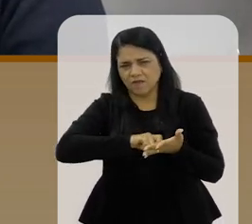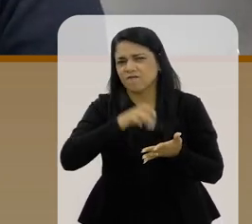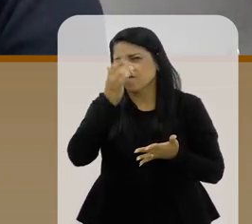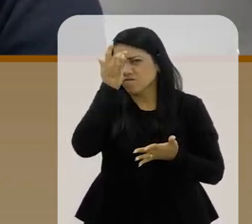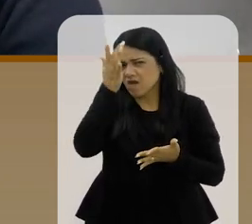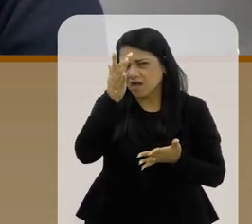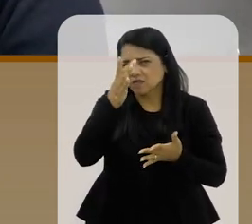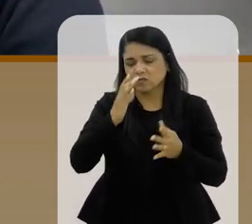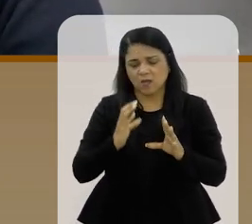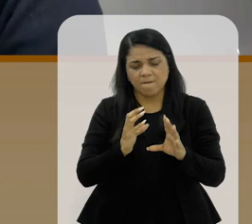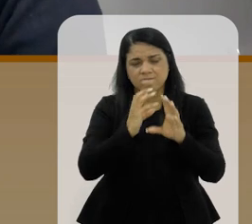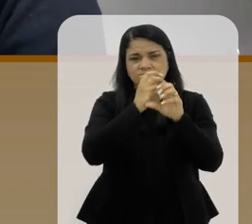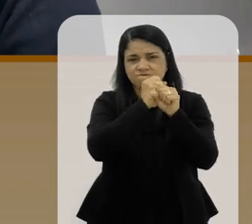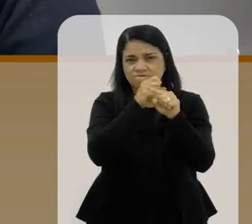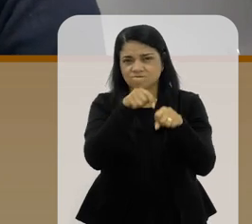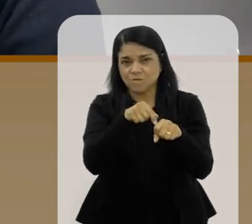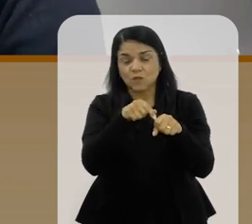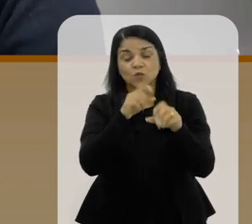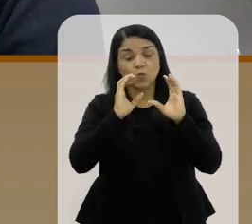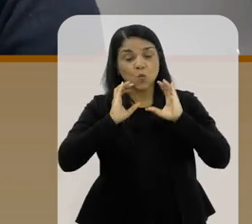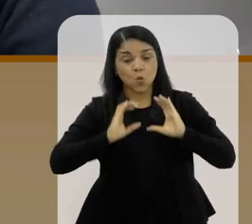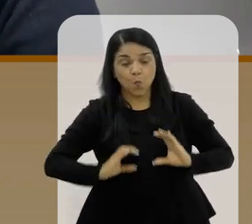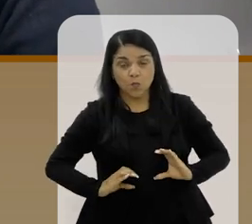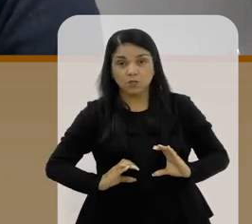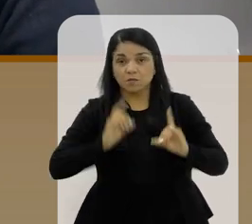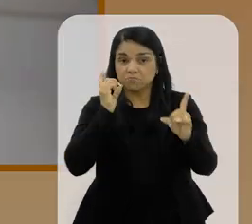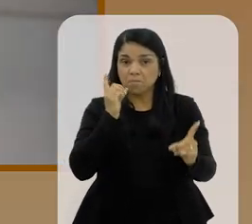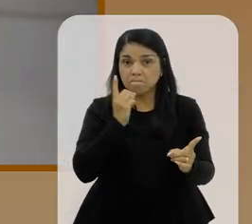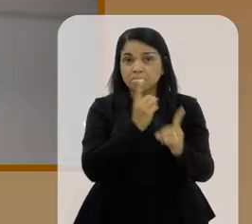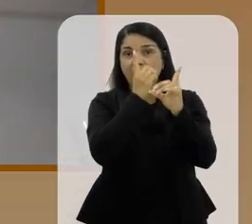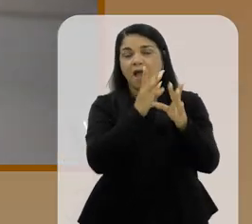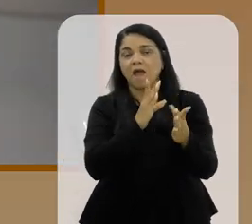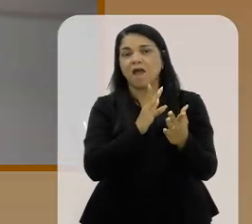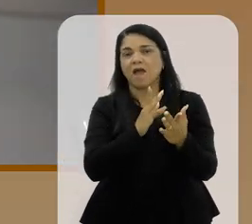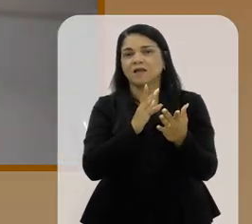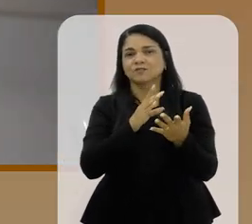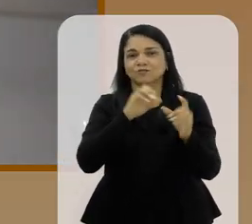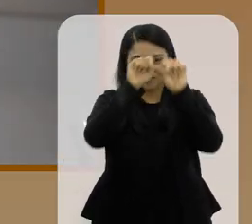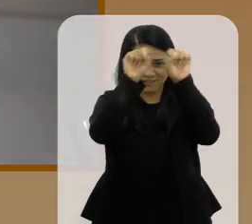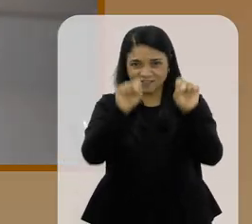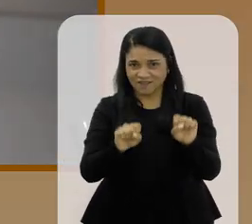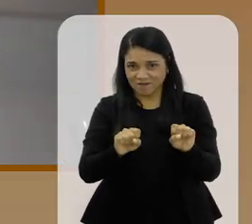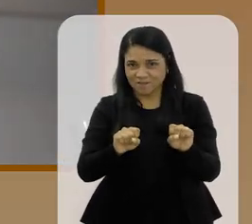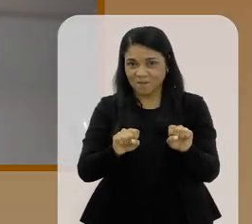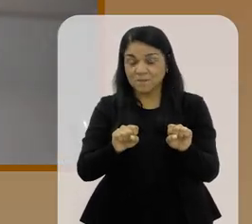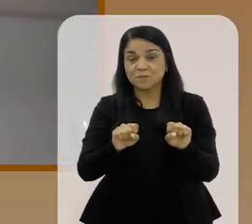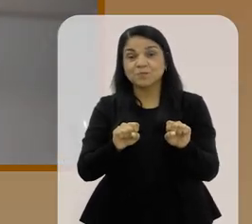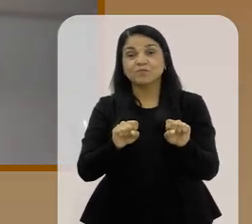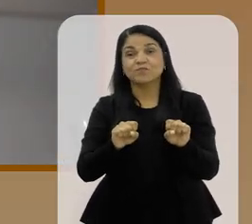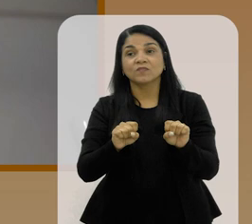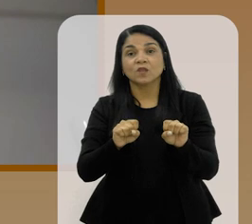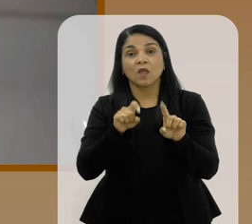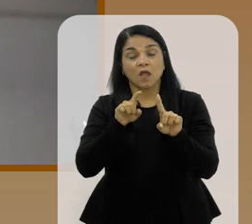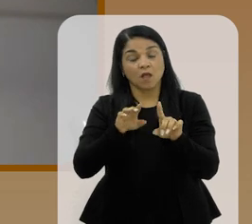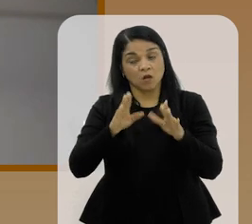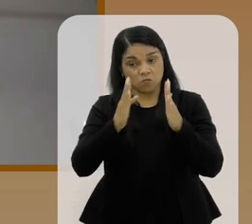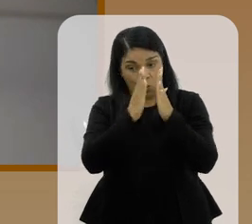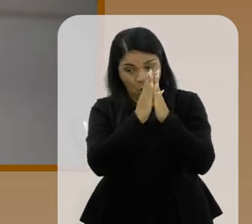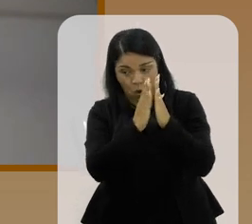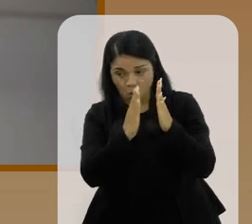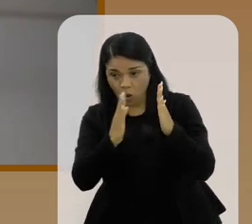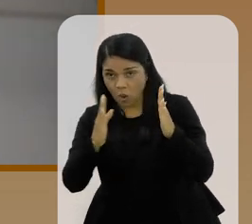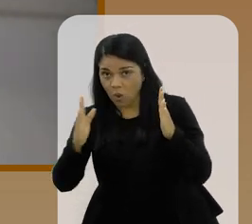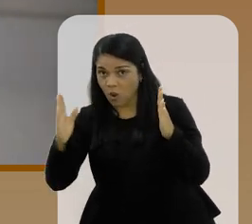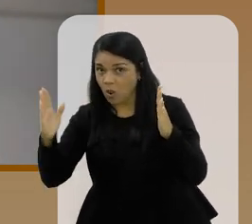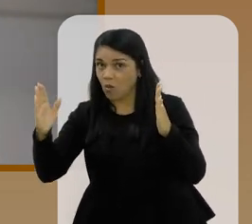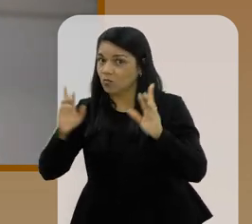e você ter as equações que te dão o comportamento imediato do sistema. A questão é que quando se